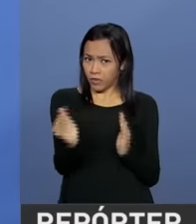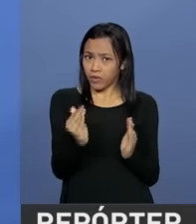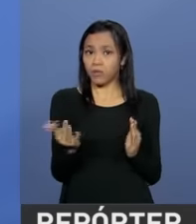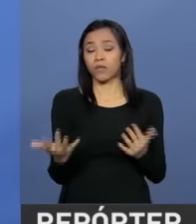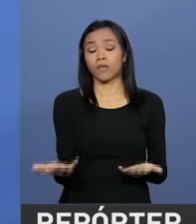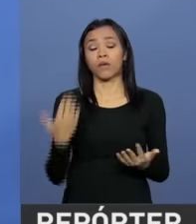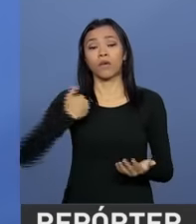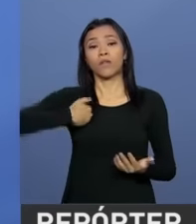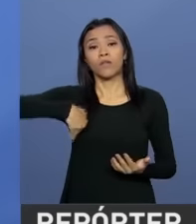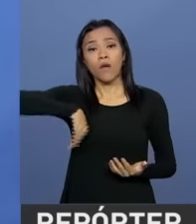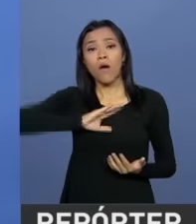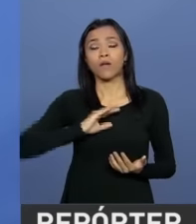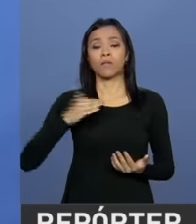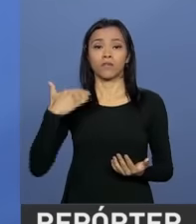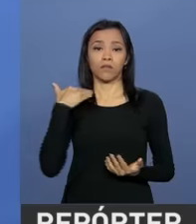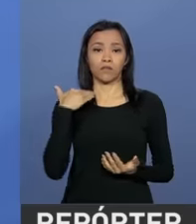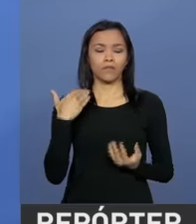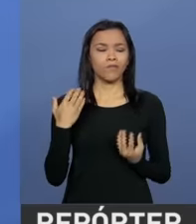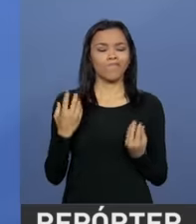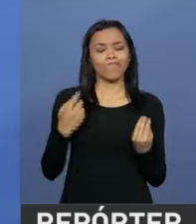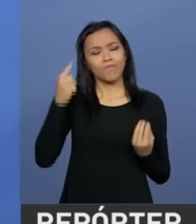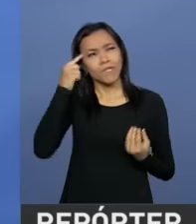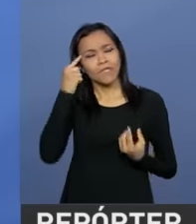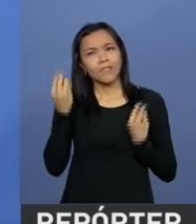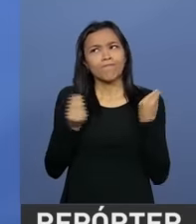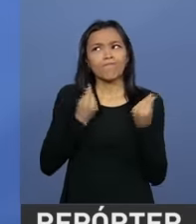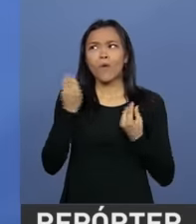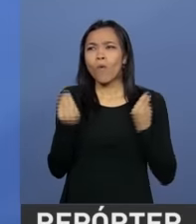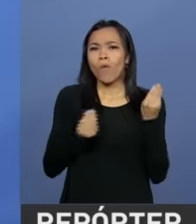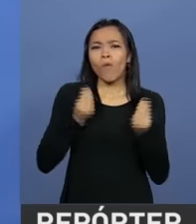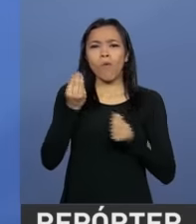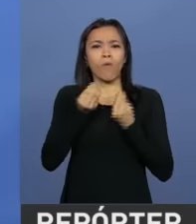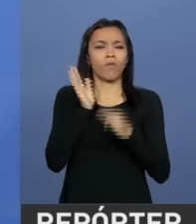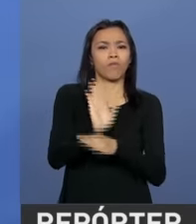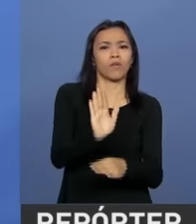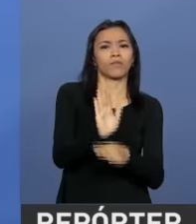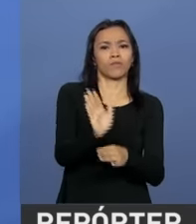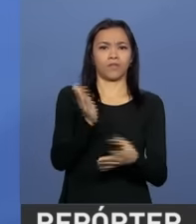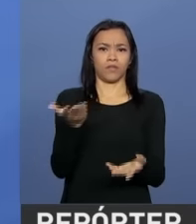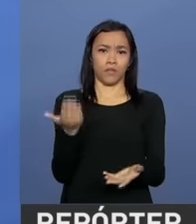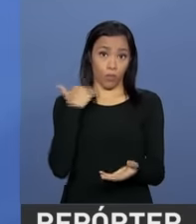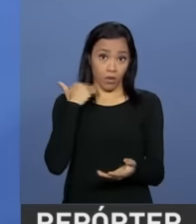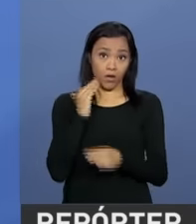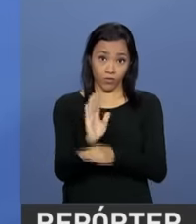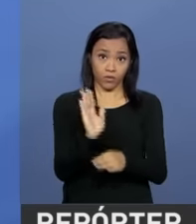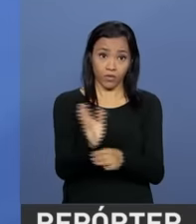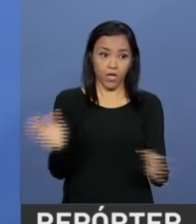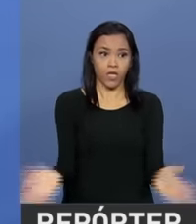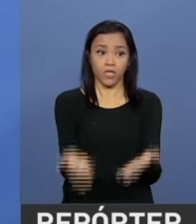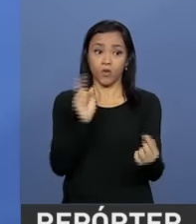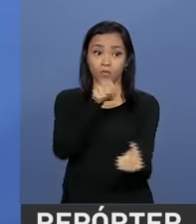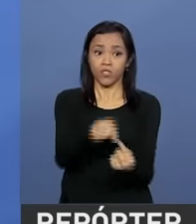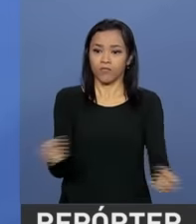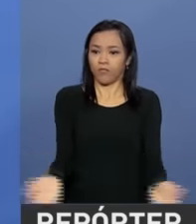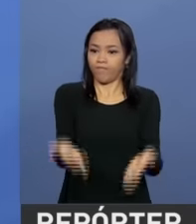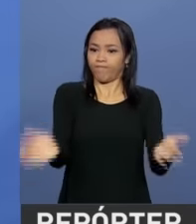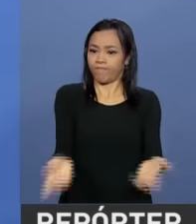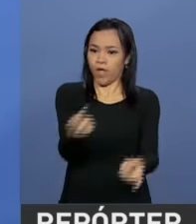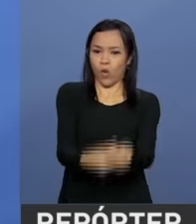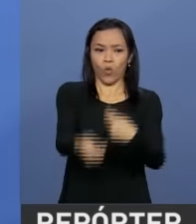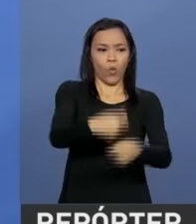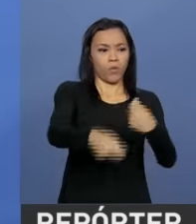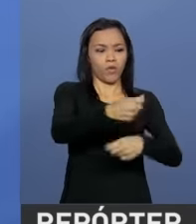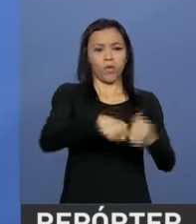buscamos como o banco poderia atuar de forma a preservar a atividade econômica incentivar a atividade econômica e